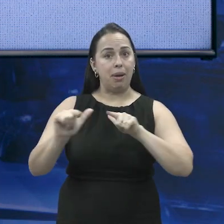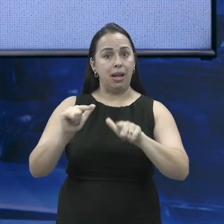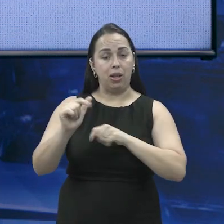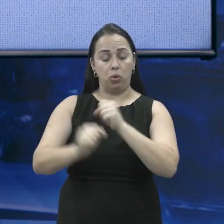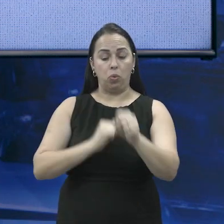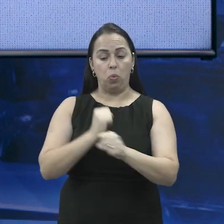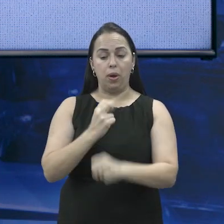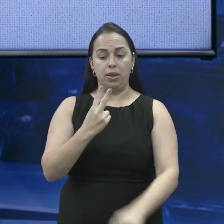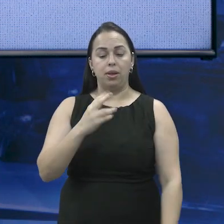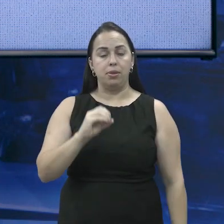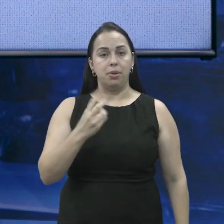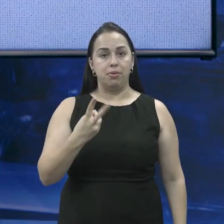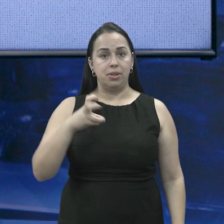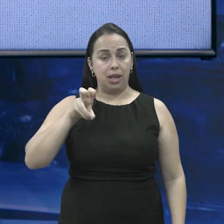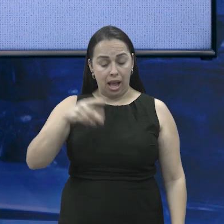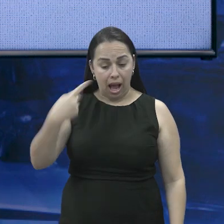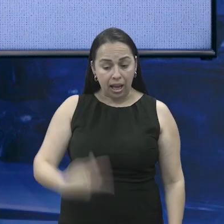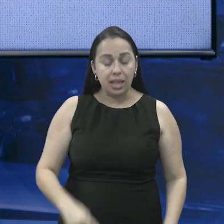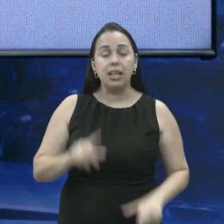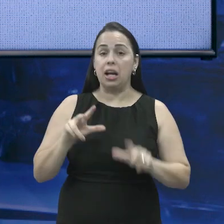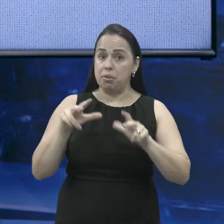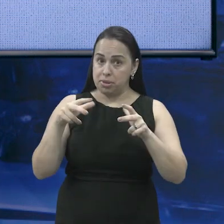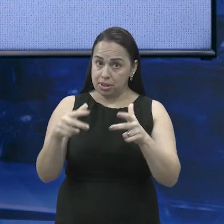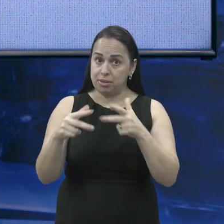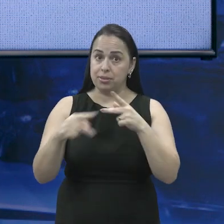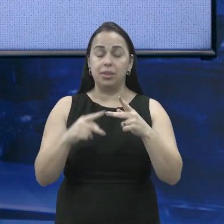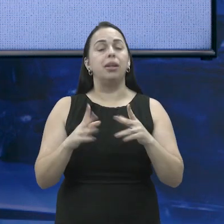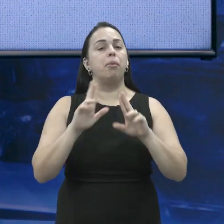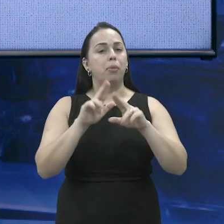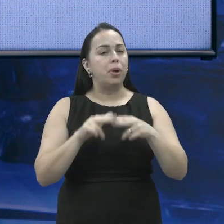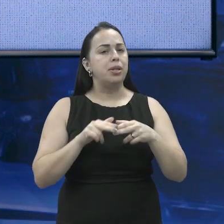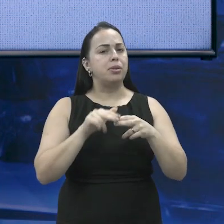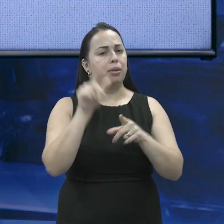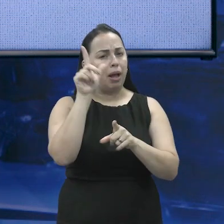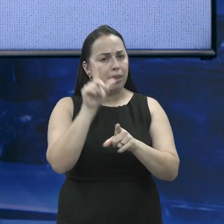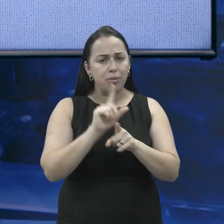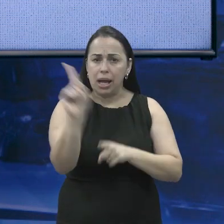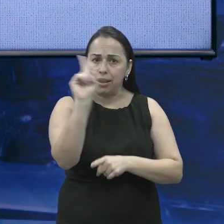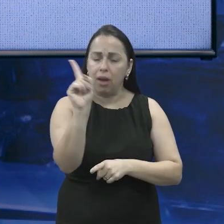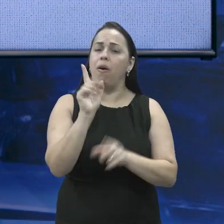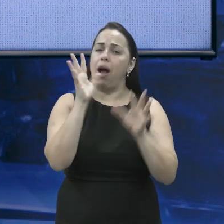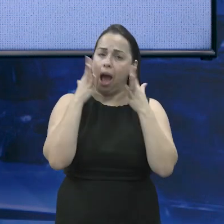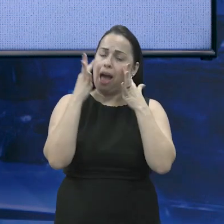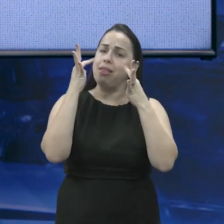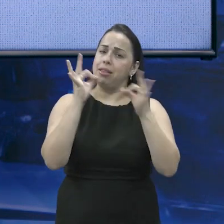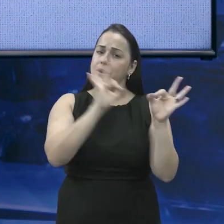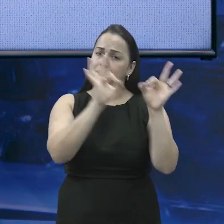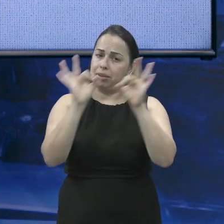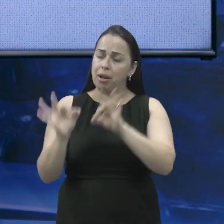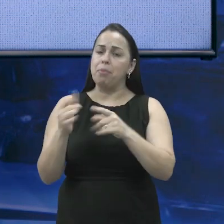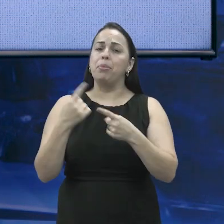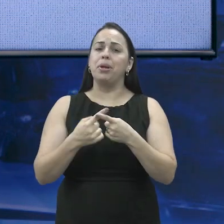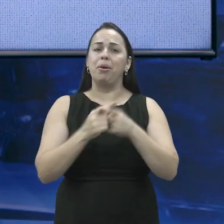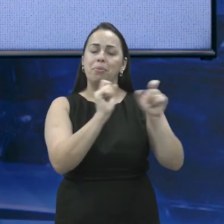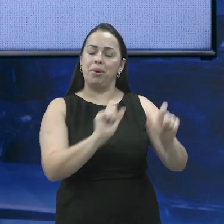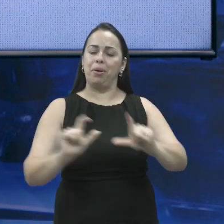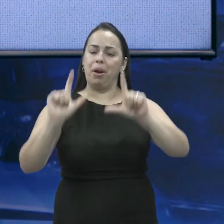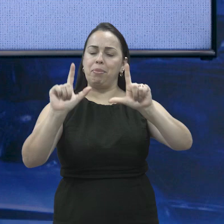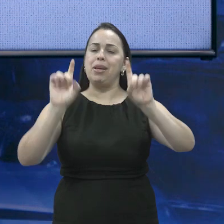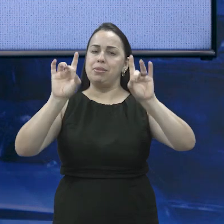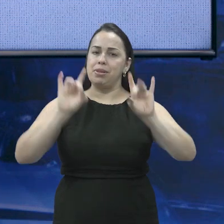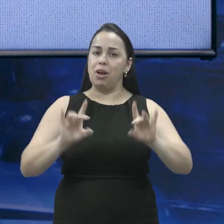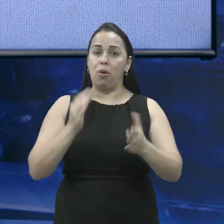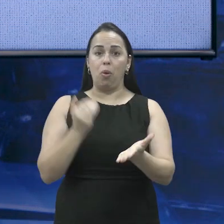vereadores da atual legislatura, que começou em 2025 aqui na Câmara Municipal. Então, fique ligado que o Ação